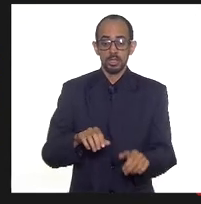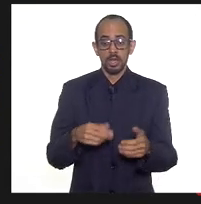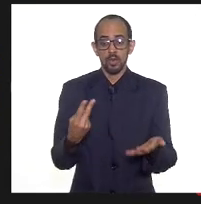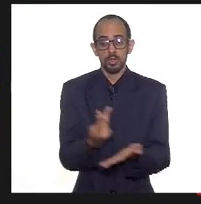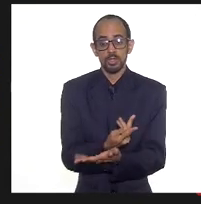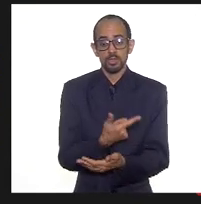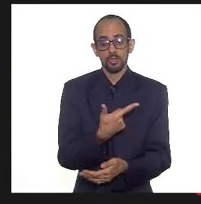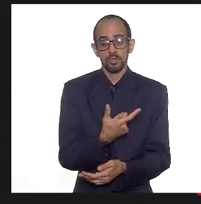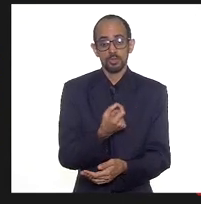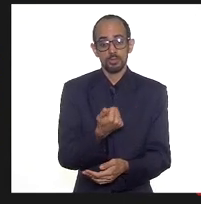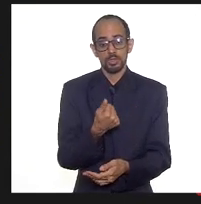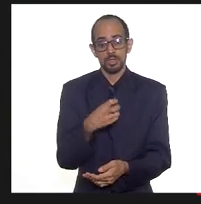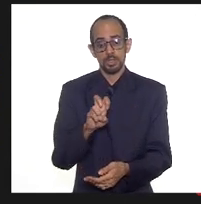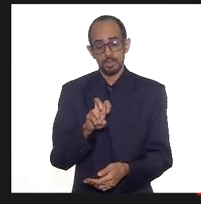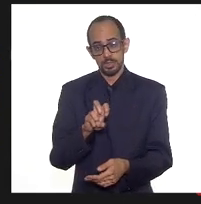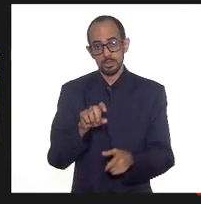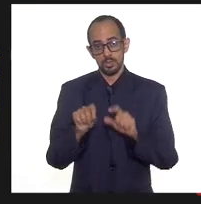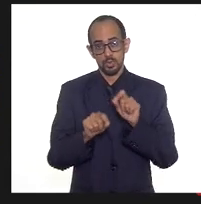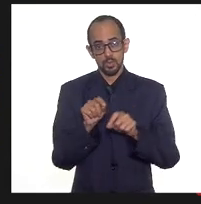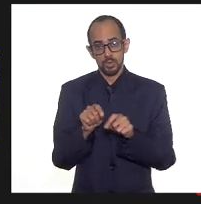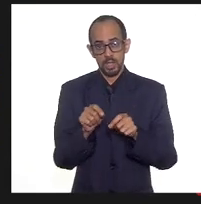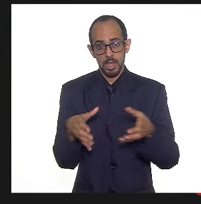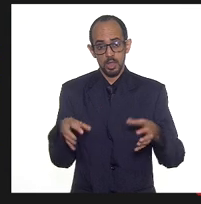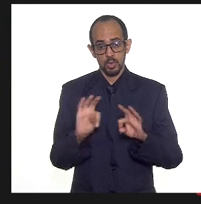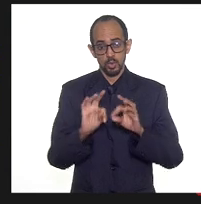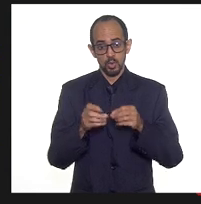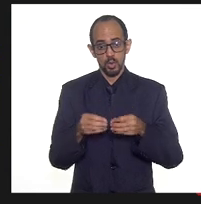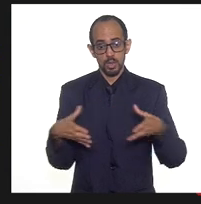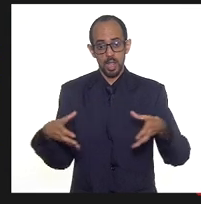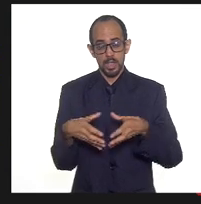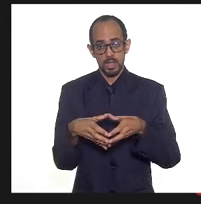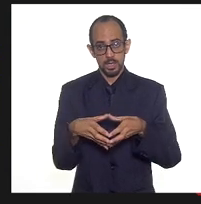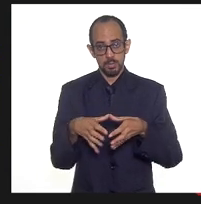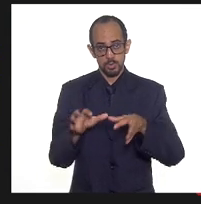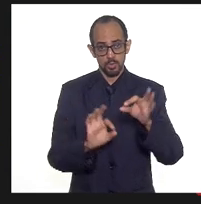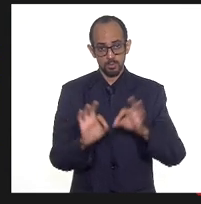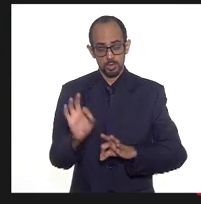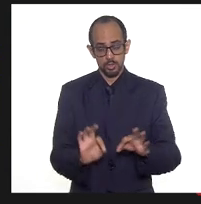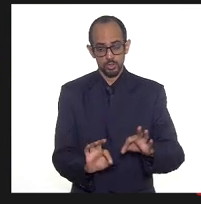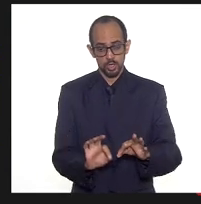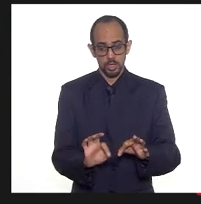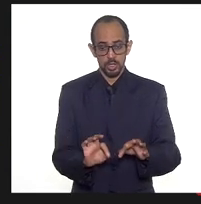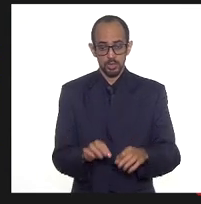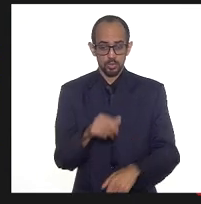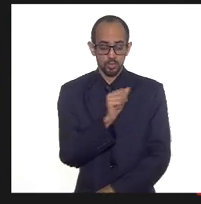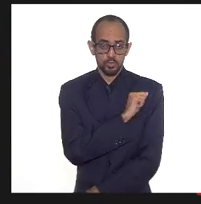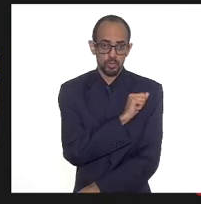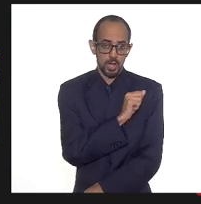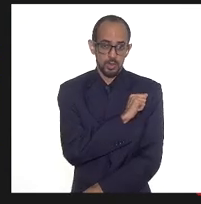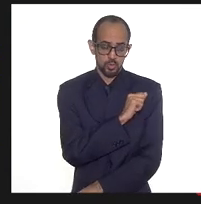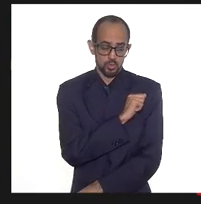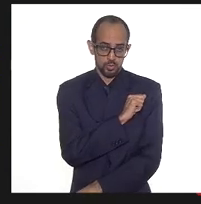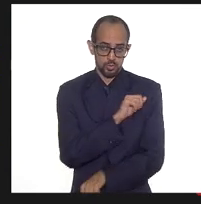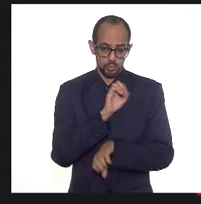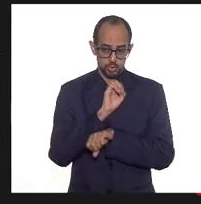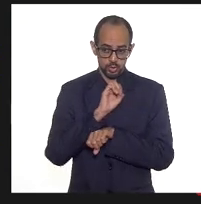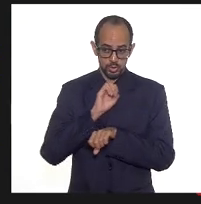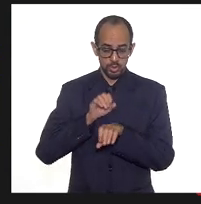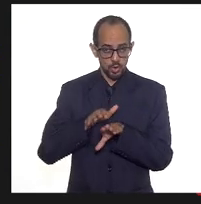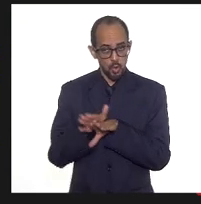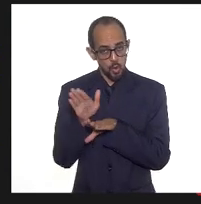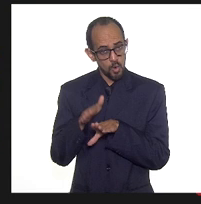da equipe do projeto, né, os alunos que eu orientava,